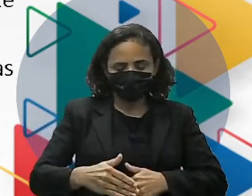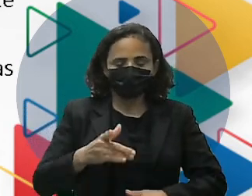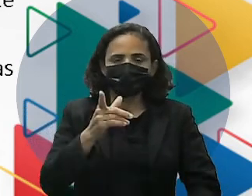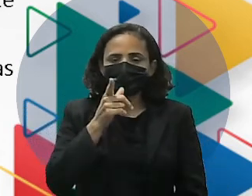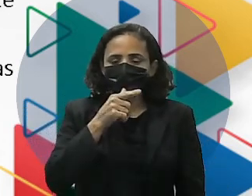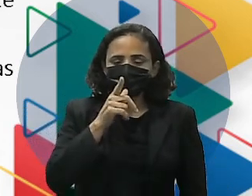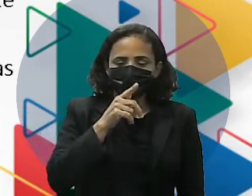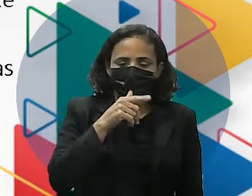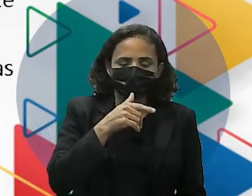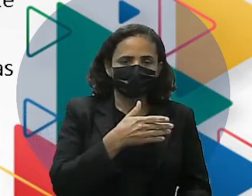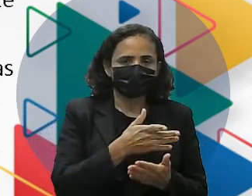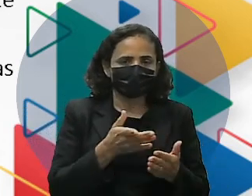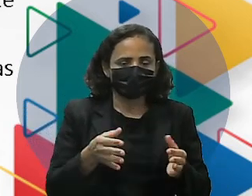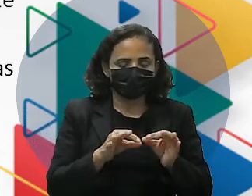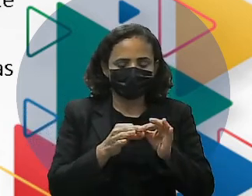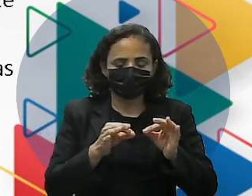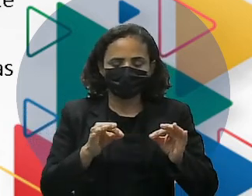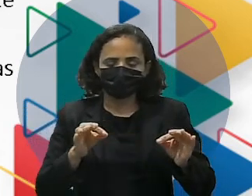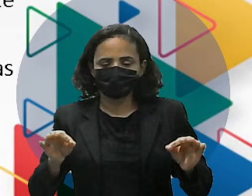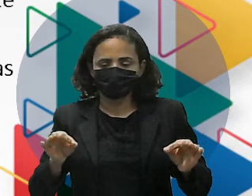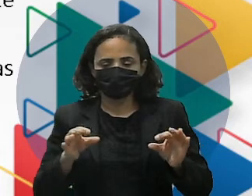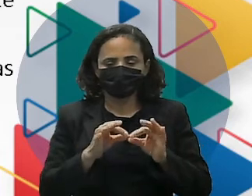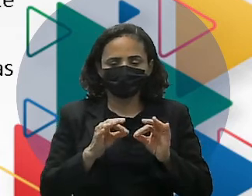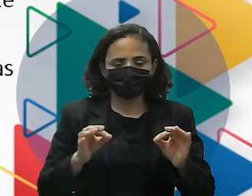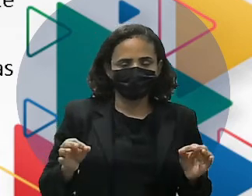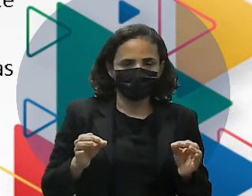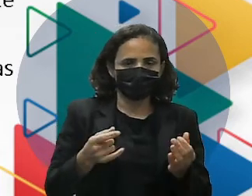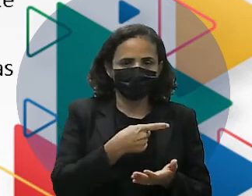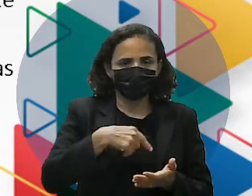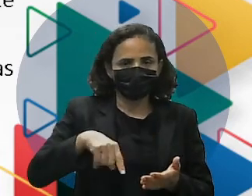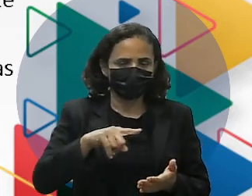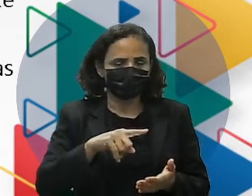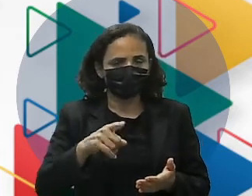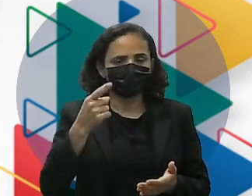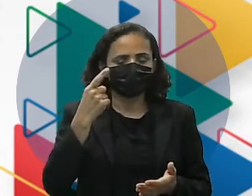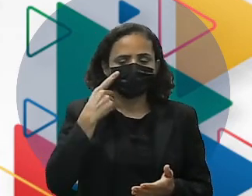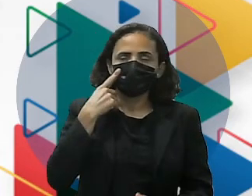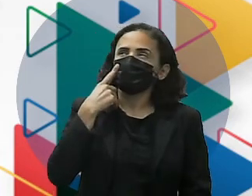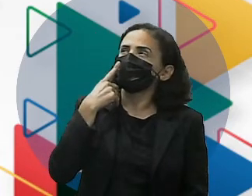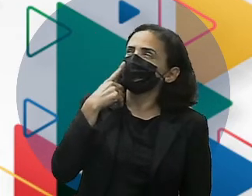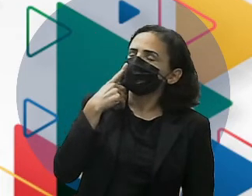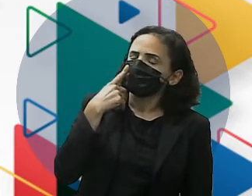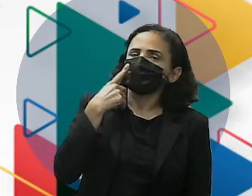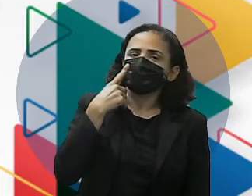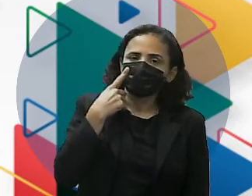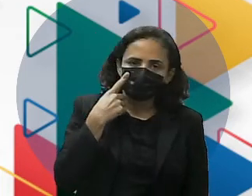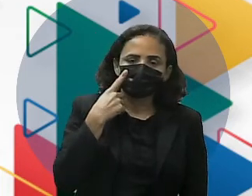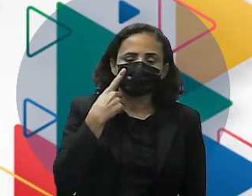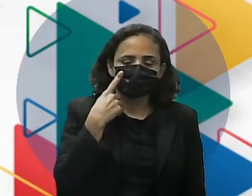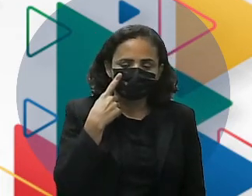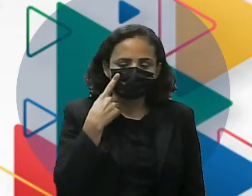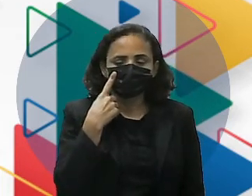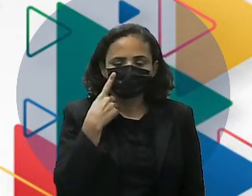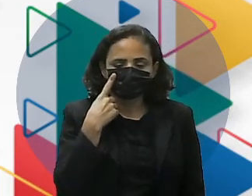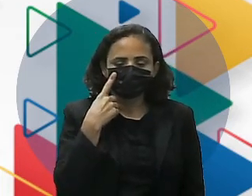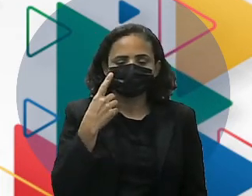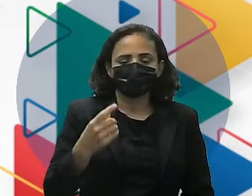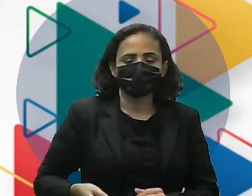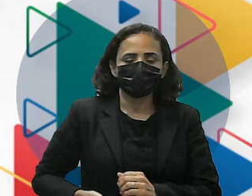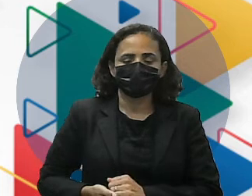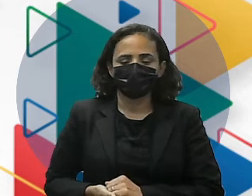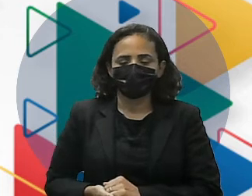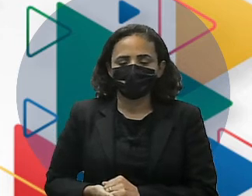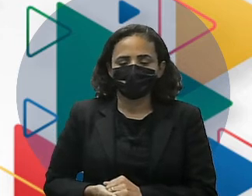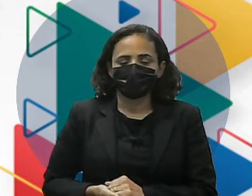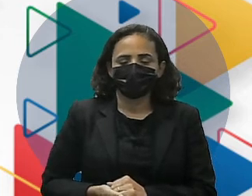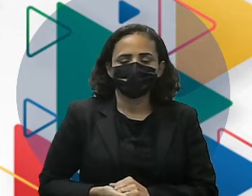são grandezas inversamente proporcionais. Eita, vazão, eu vou apagar aqui? Não,